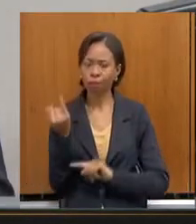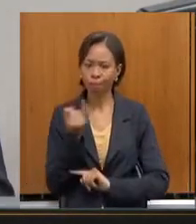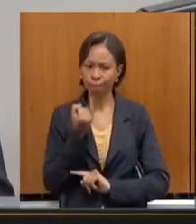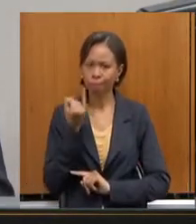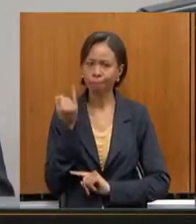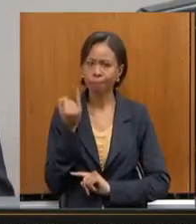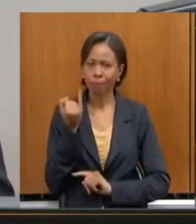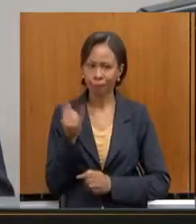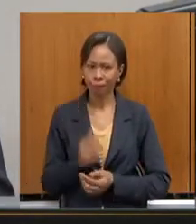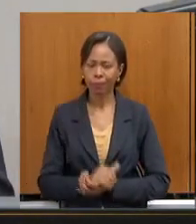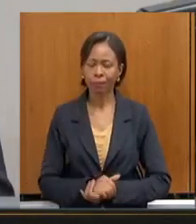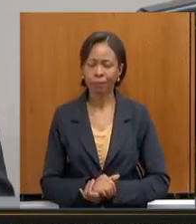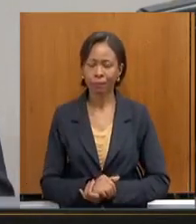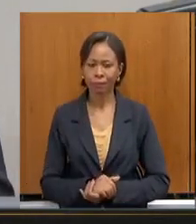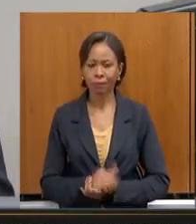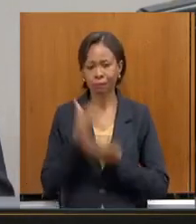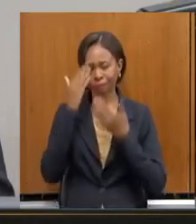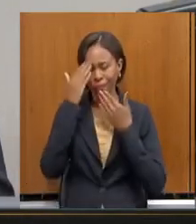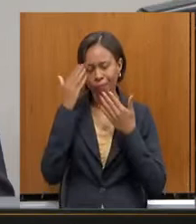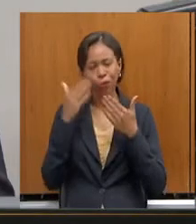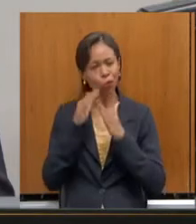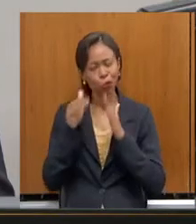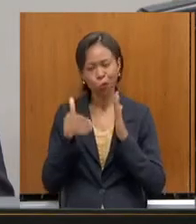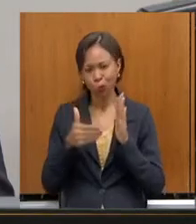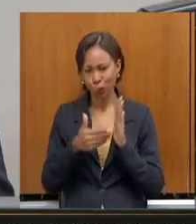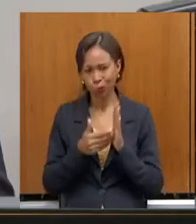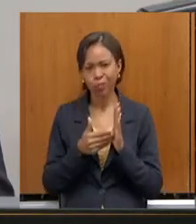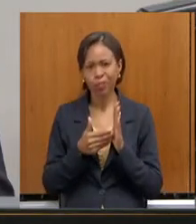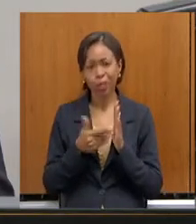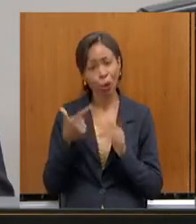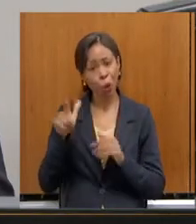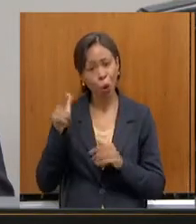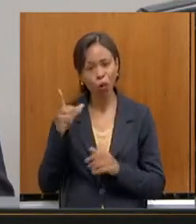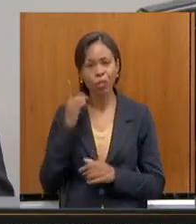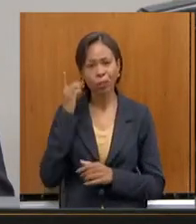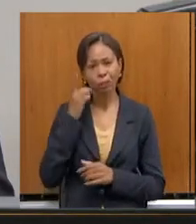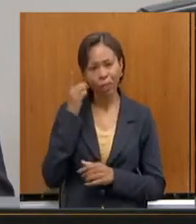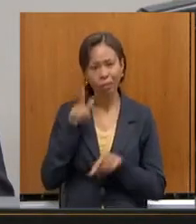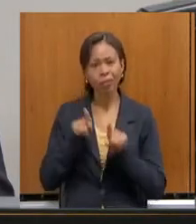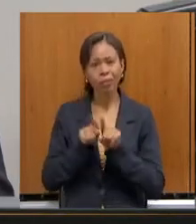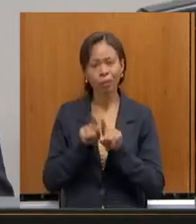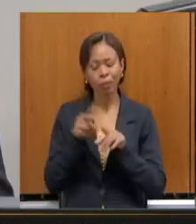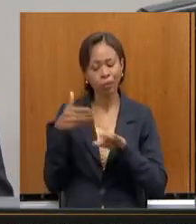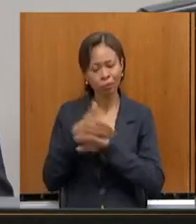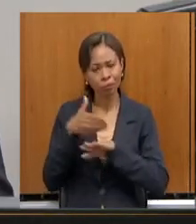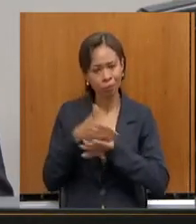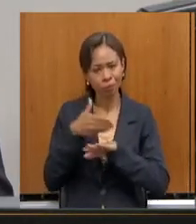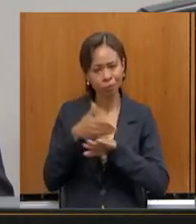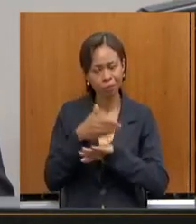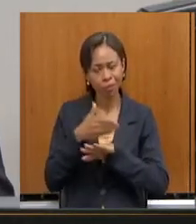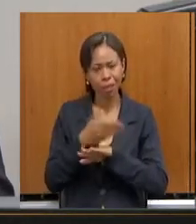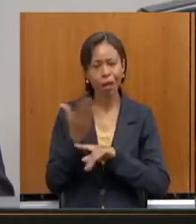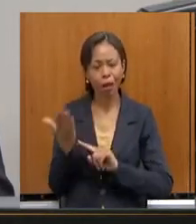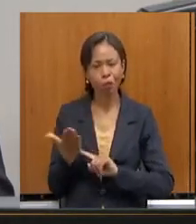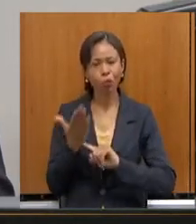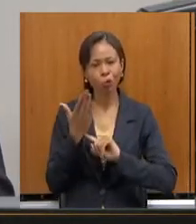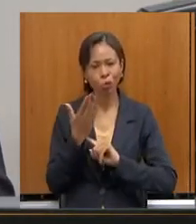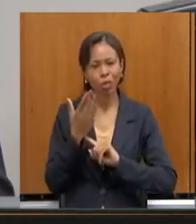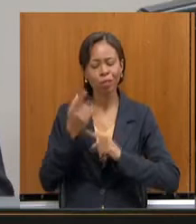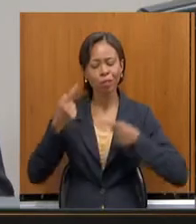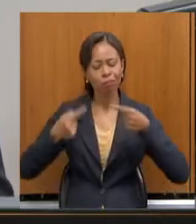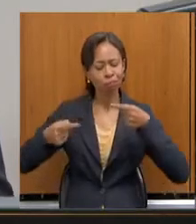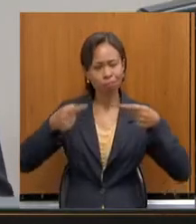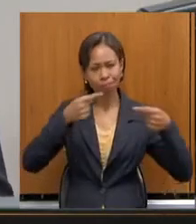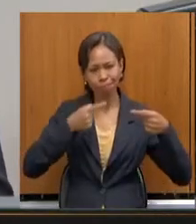casa agradeço a presença de todos os demais deputados e deputadas com participar e engrandecendo o nosso debate